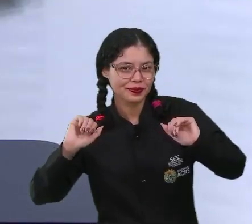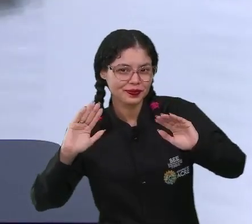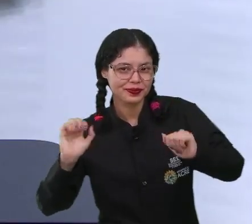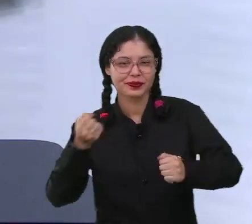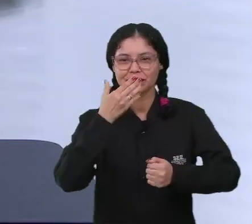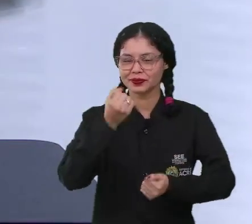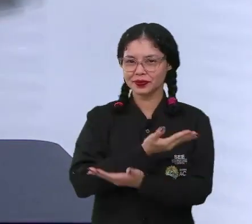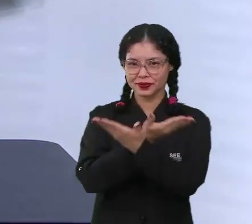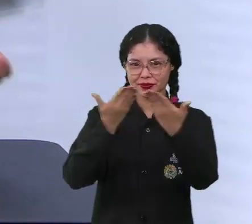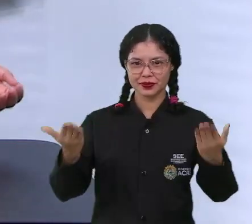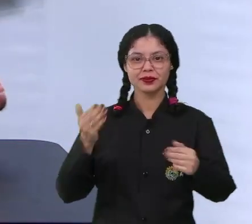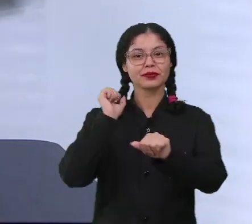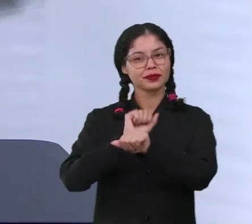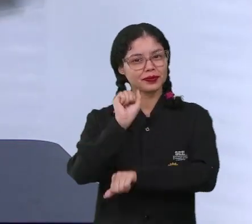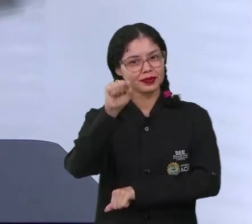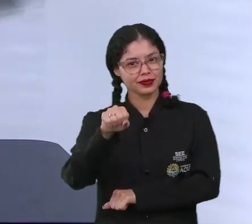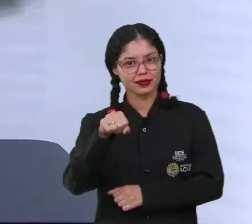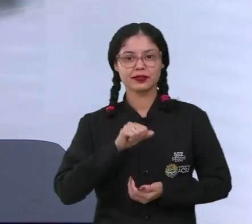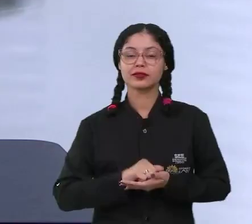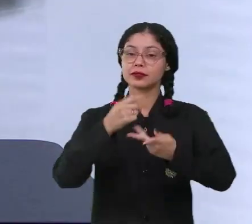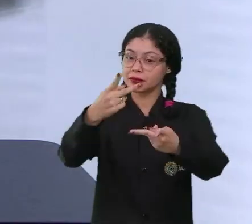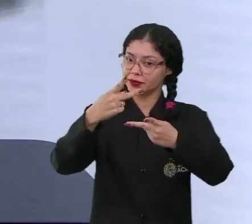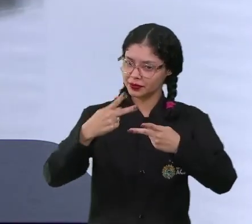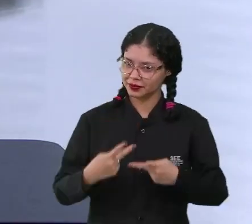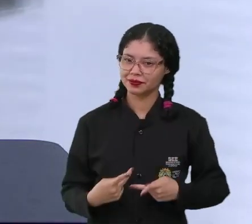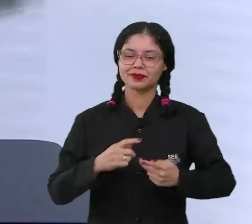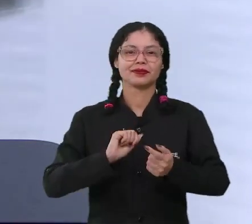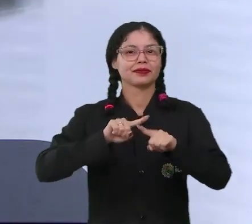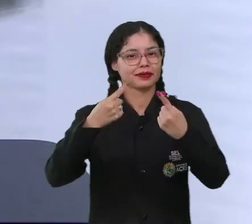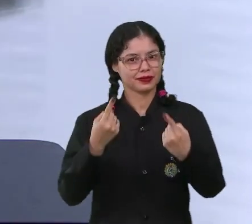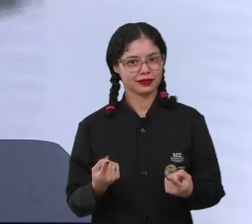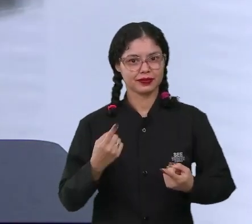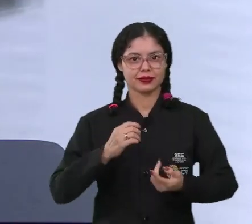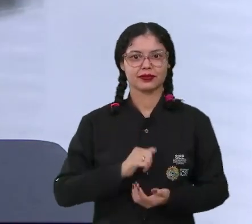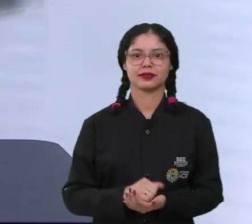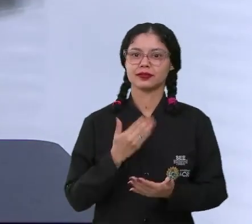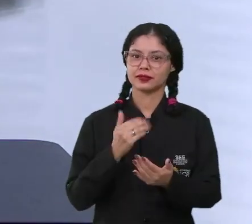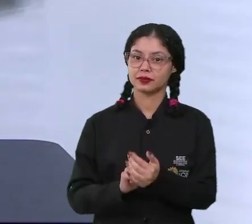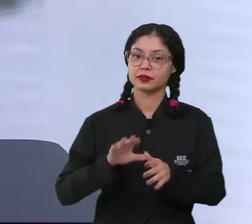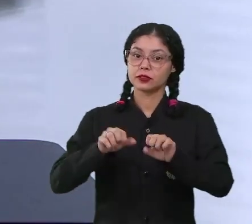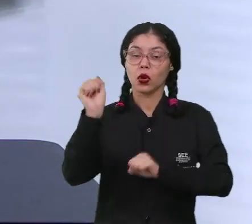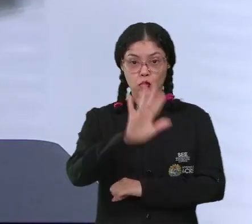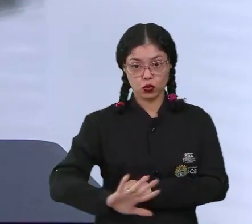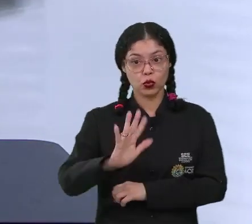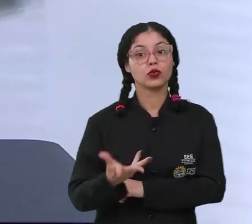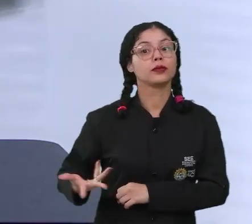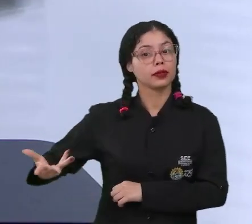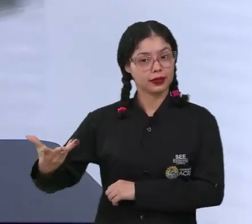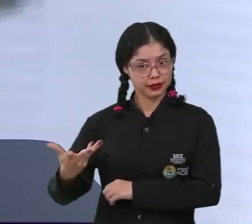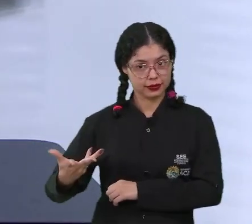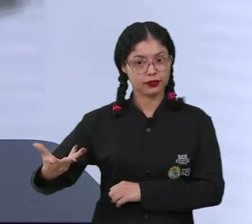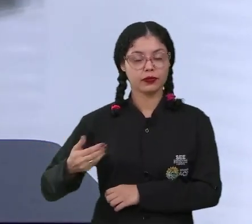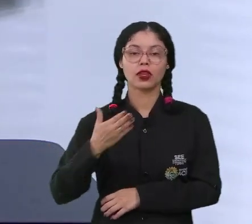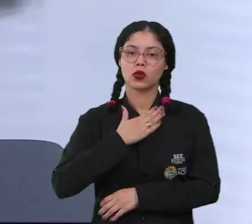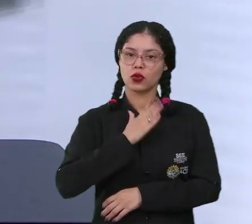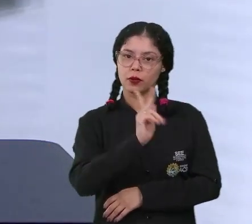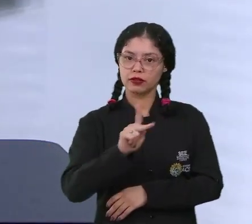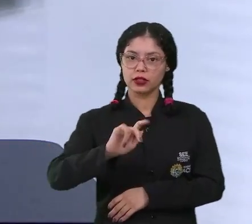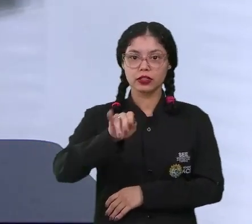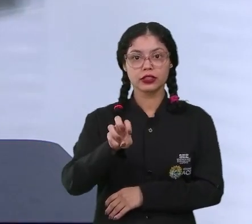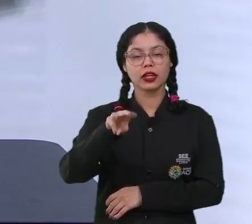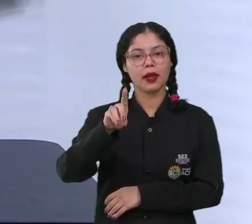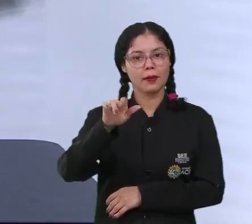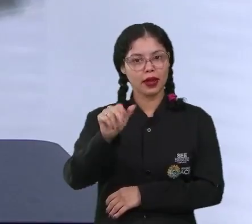Olá, tudo bem? Espero que sim. Sejam todos bem-vindos à nossa formação geral básica. Eu sou Jamaica